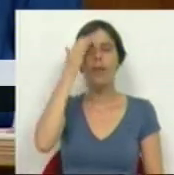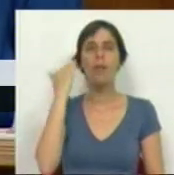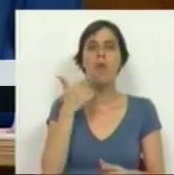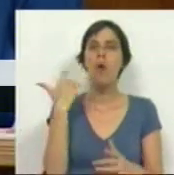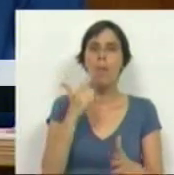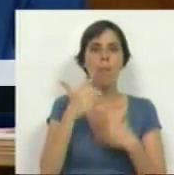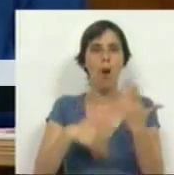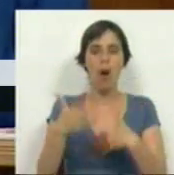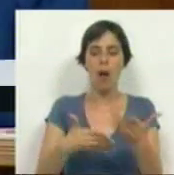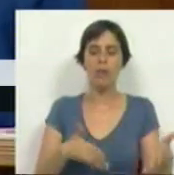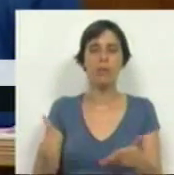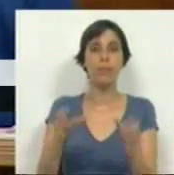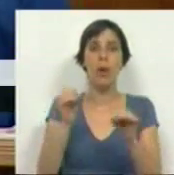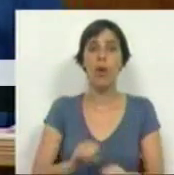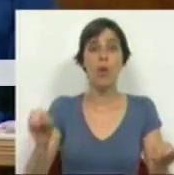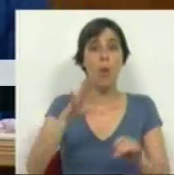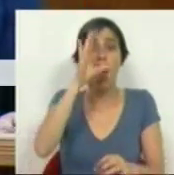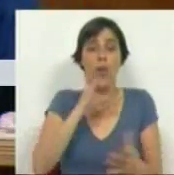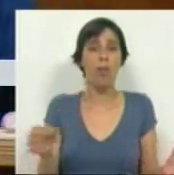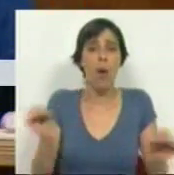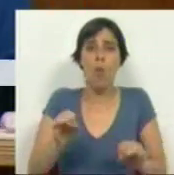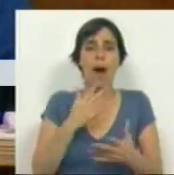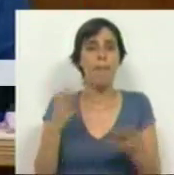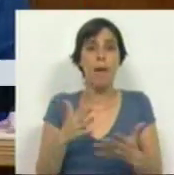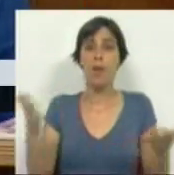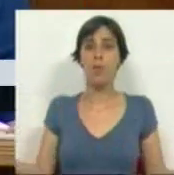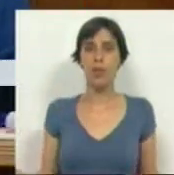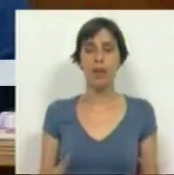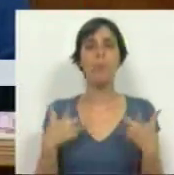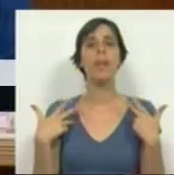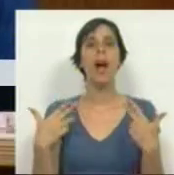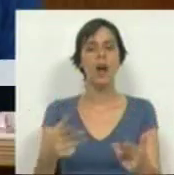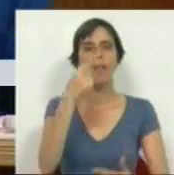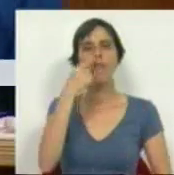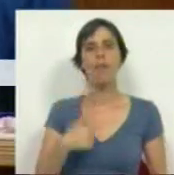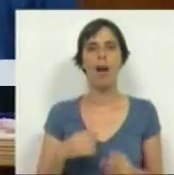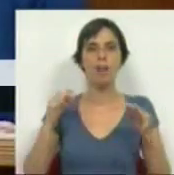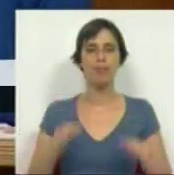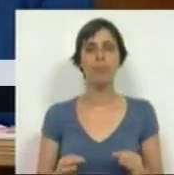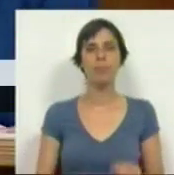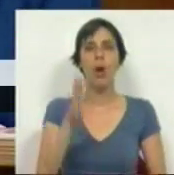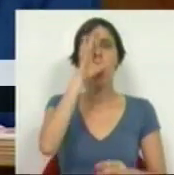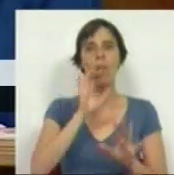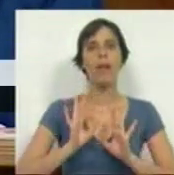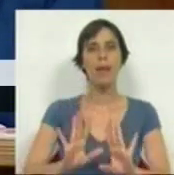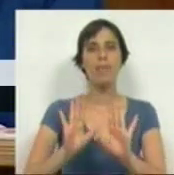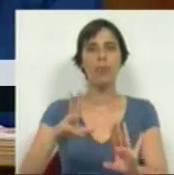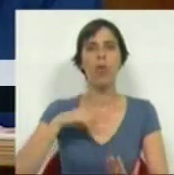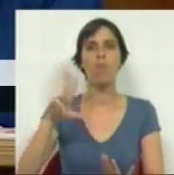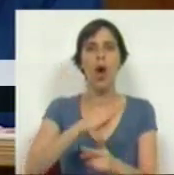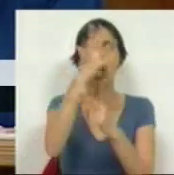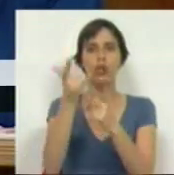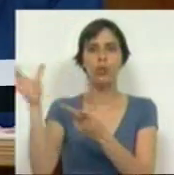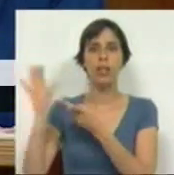pode governar. Não há governo porque não há maioria. A austeridade falhou e o governo empurra Portugal para um